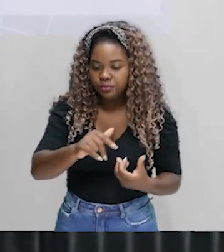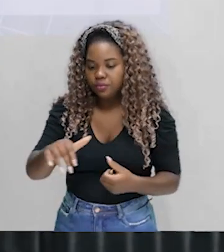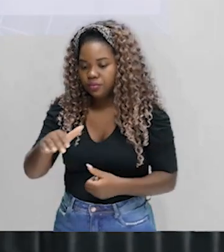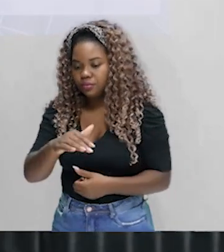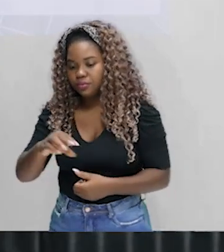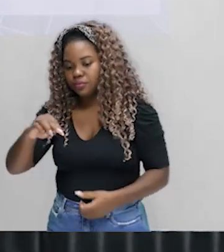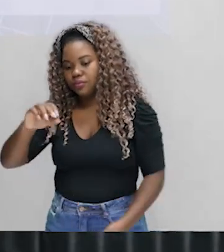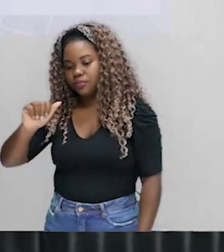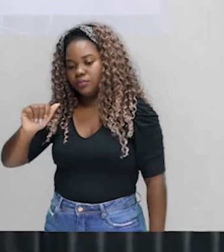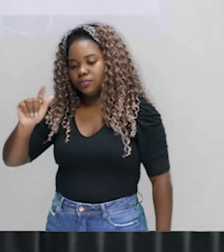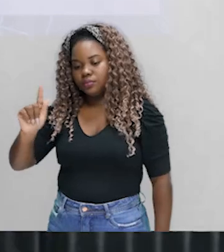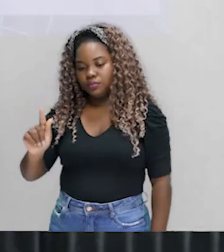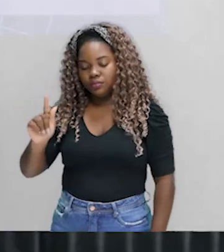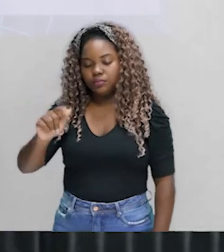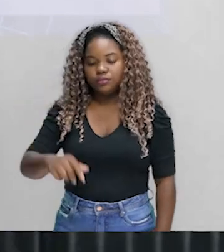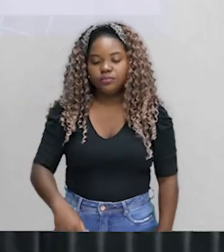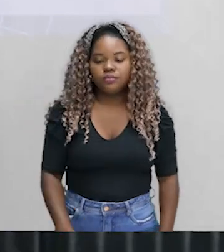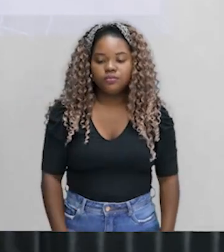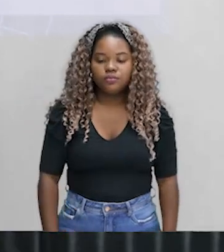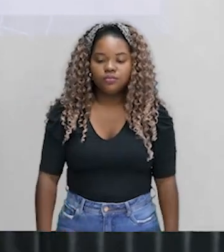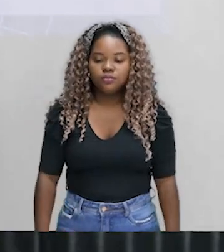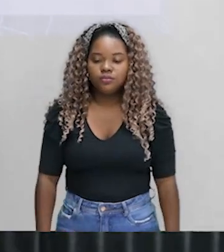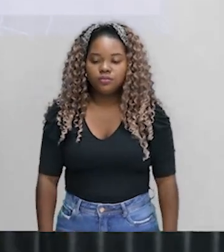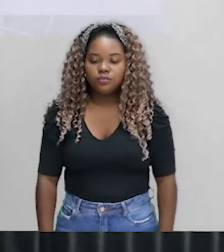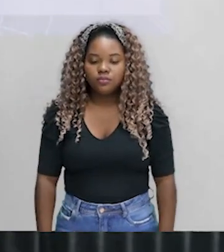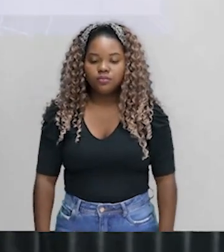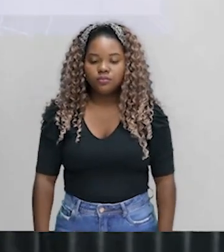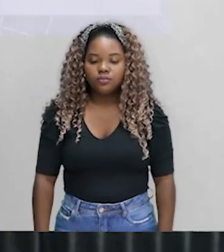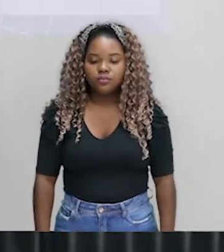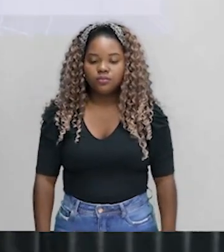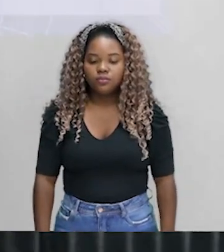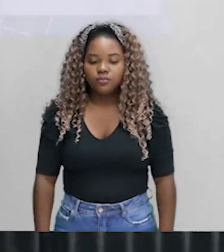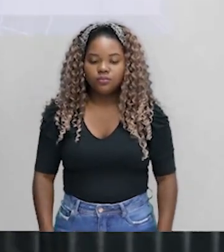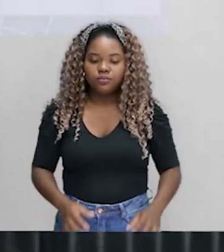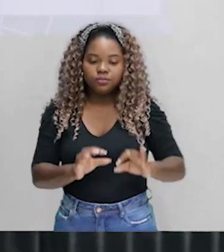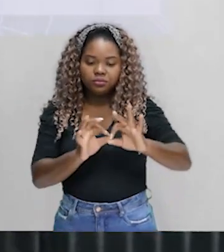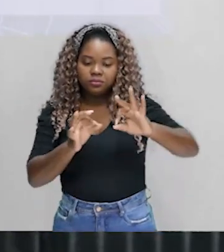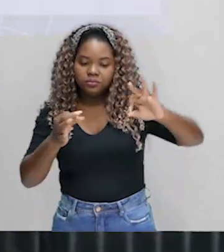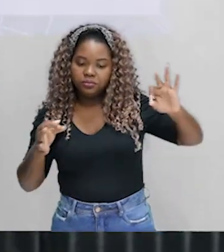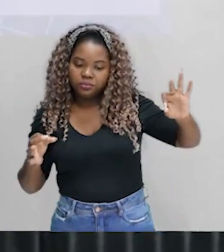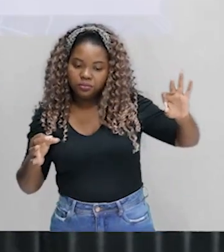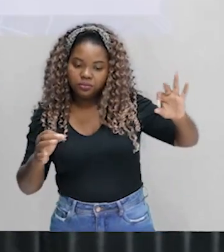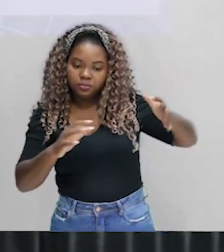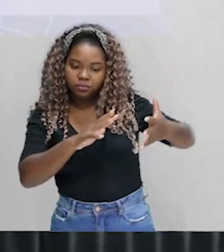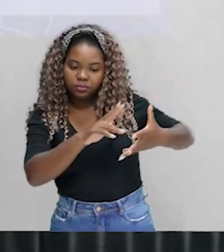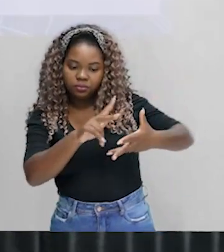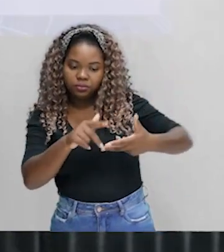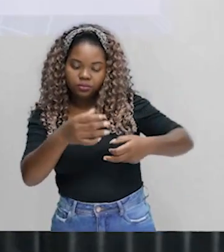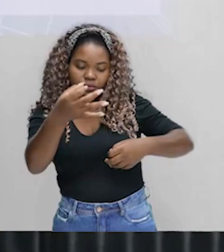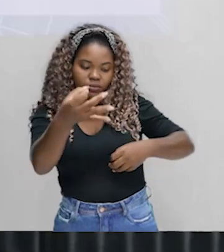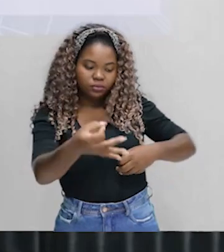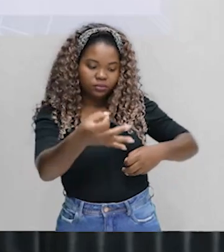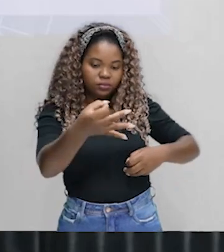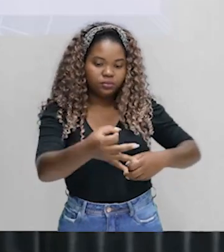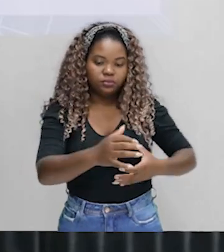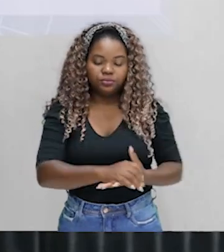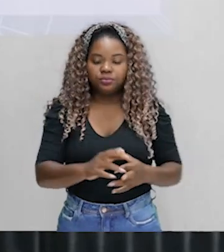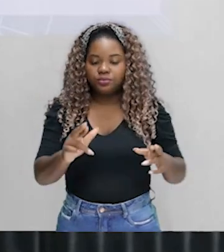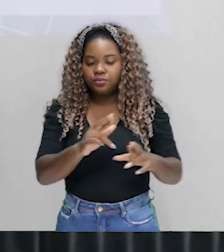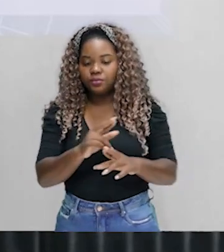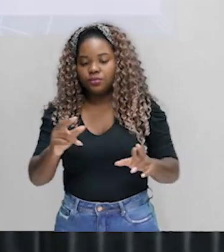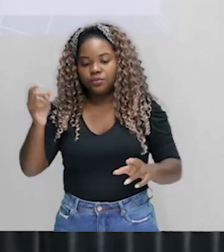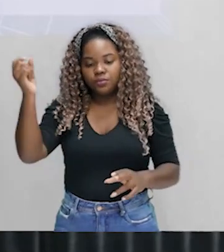magnético protegendo o nosso planeta contra os ventos solares. A distância do nosso planeta está no local certo em relação ao